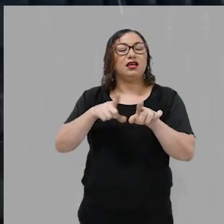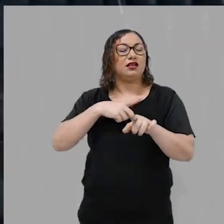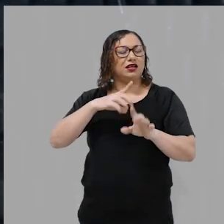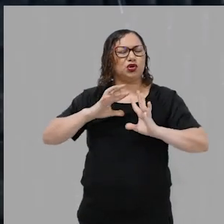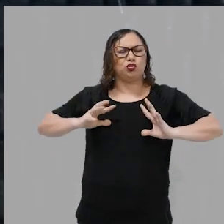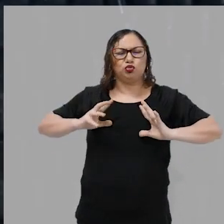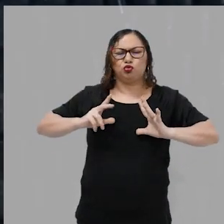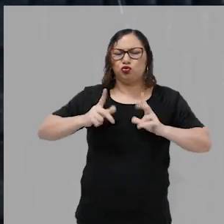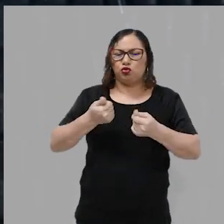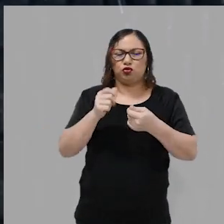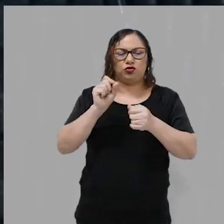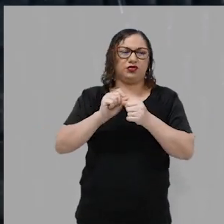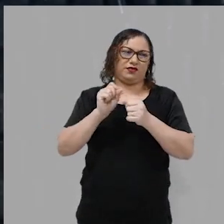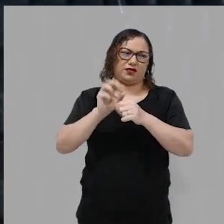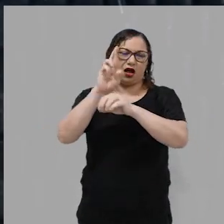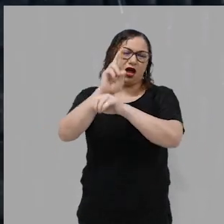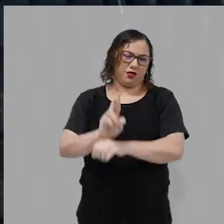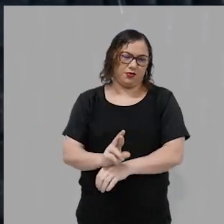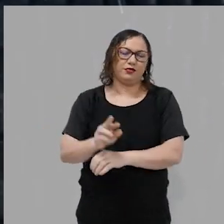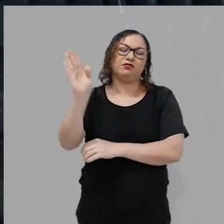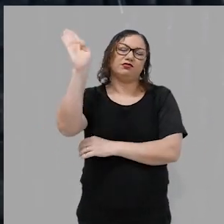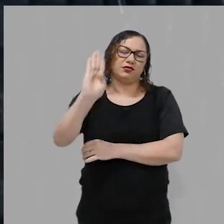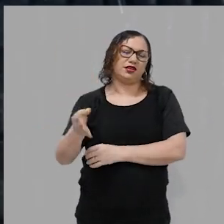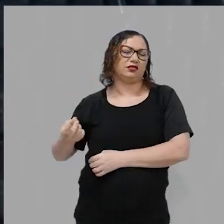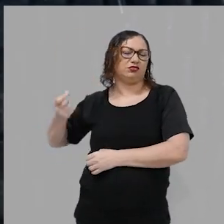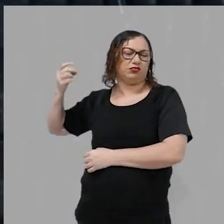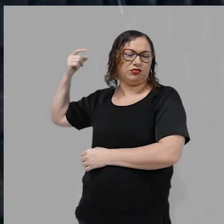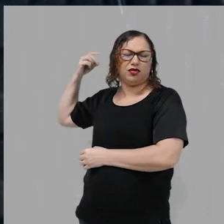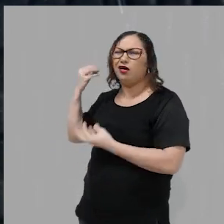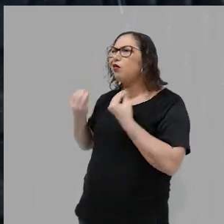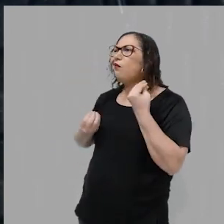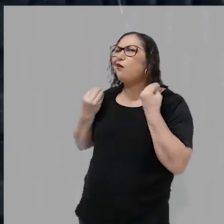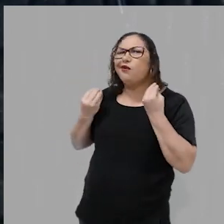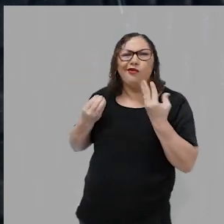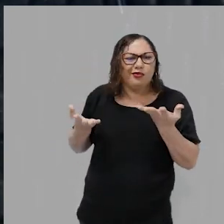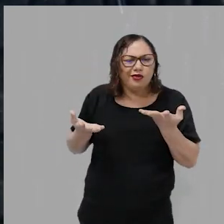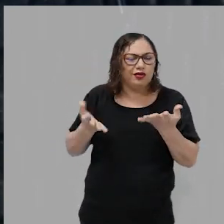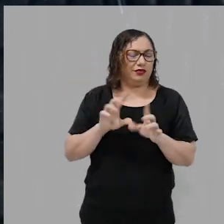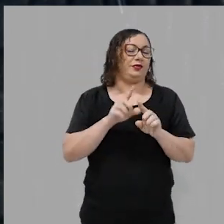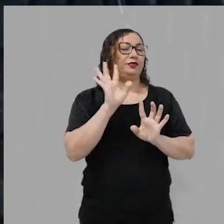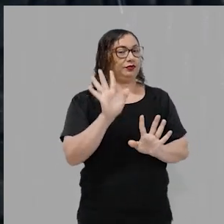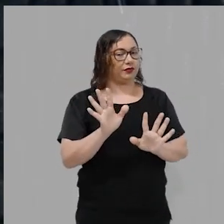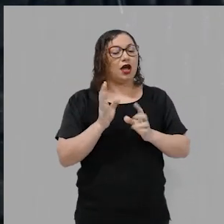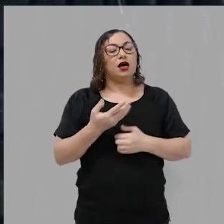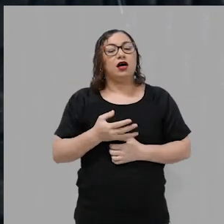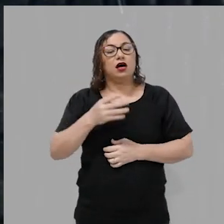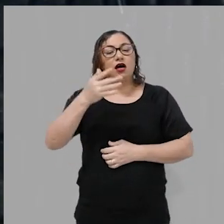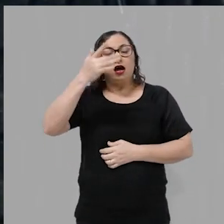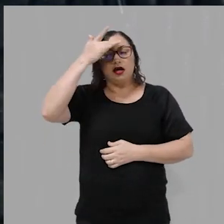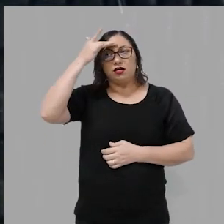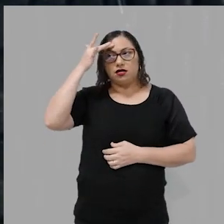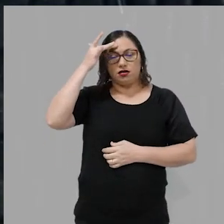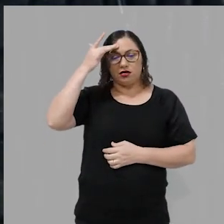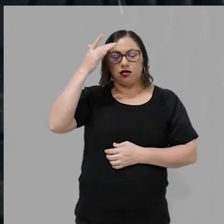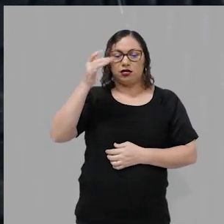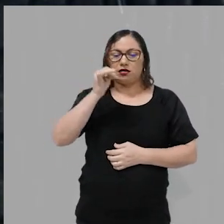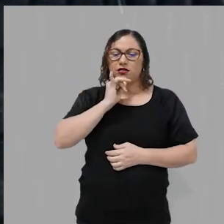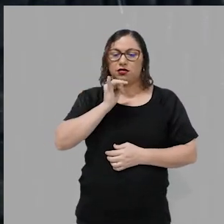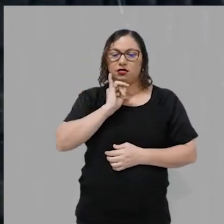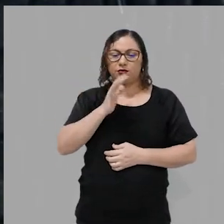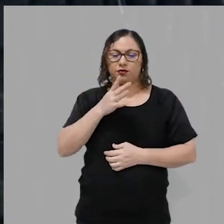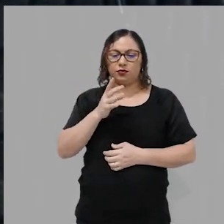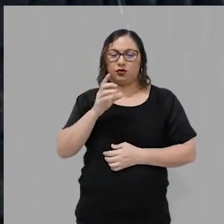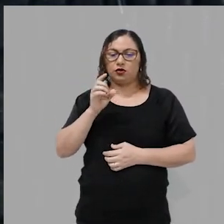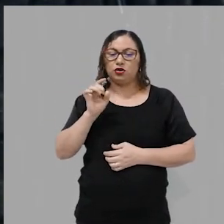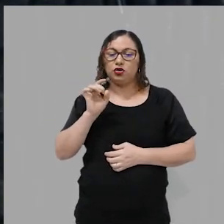tudo que ele faz representa o Brasil daquela época. Como assim, professor? Gente, O homem só foi o